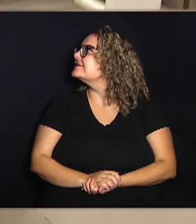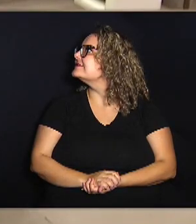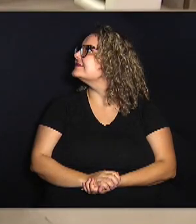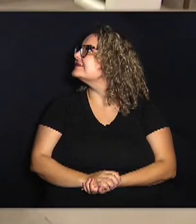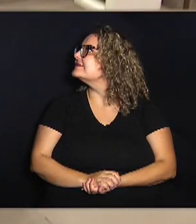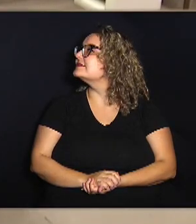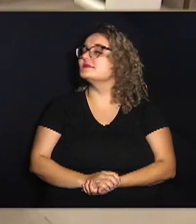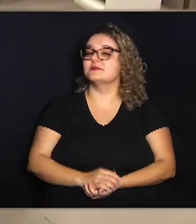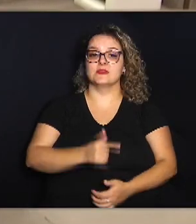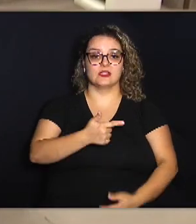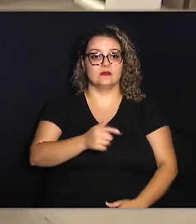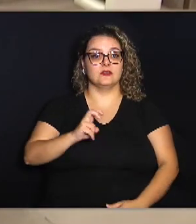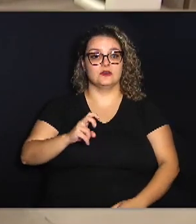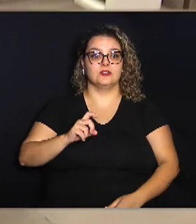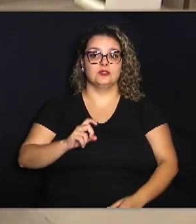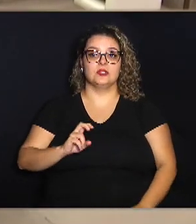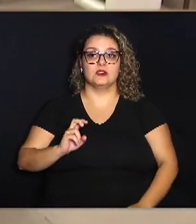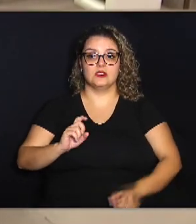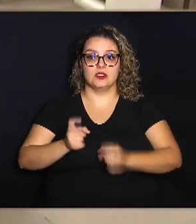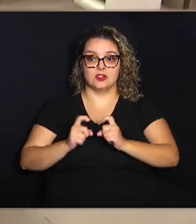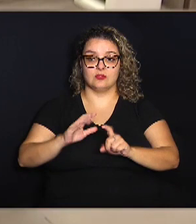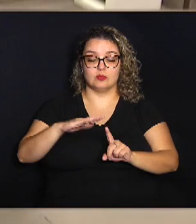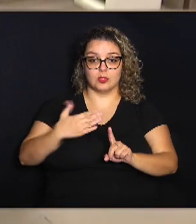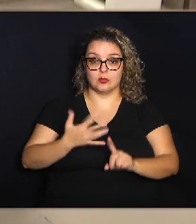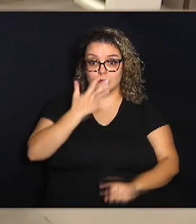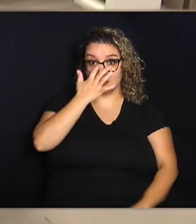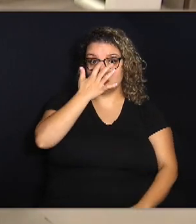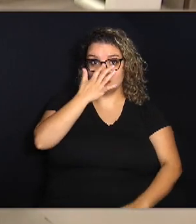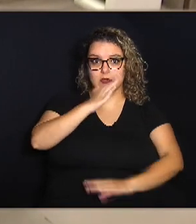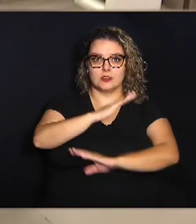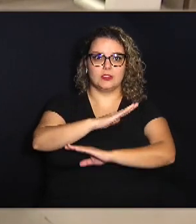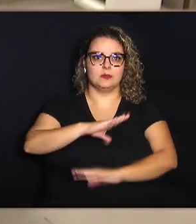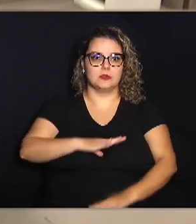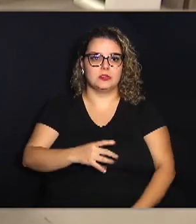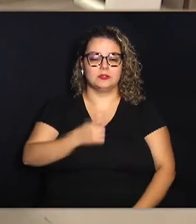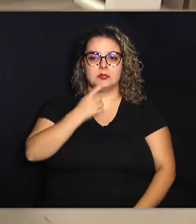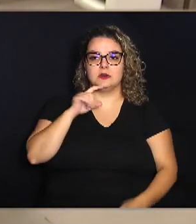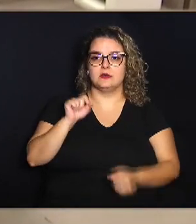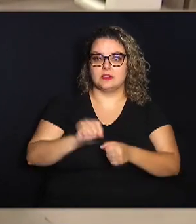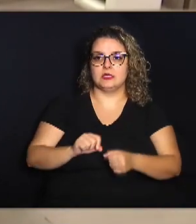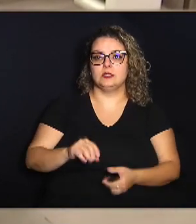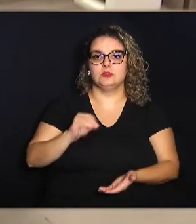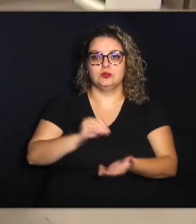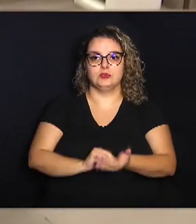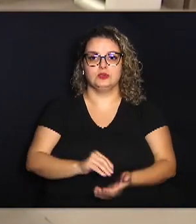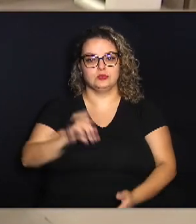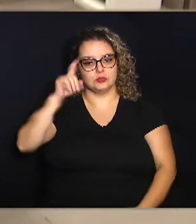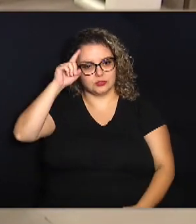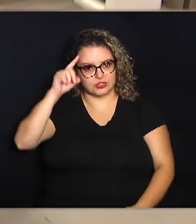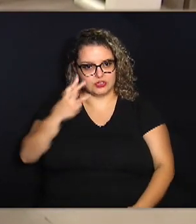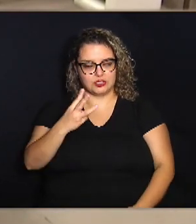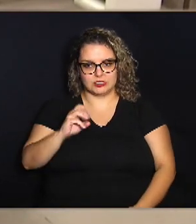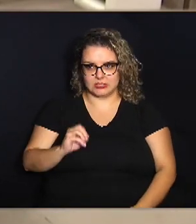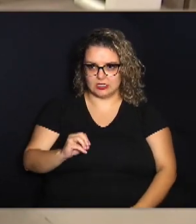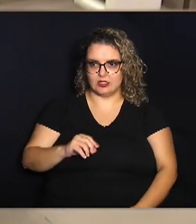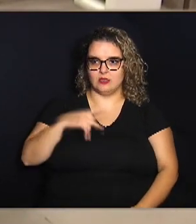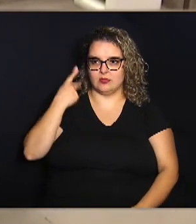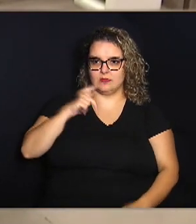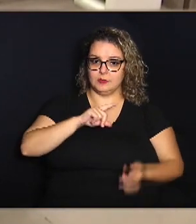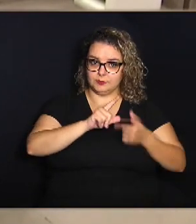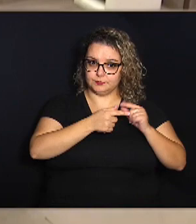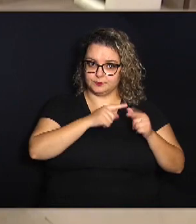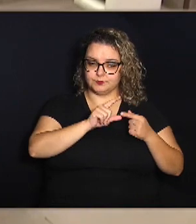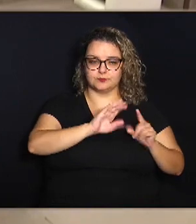Na 25ª reunião solene da Câmara de Campinas, realizada no último dia 30, o vereador Major Jaime